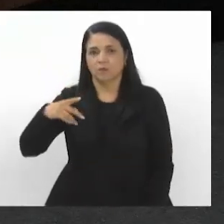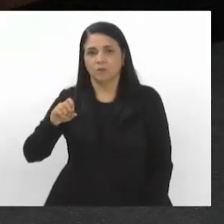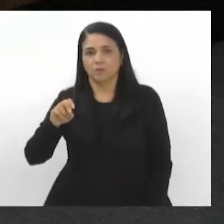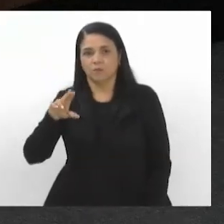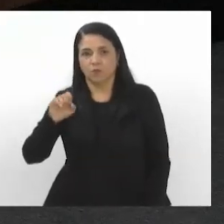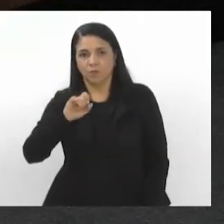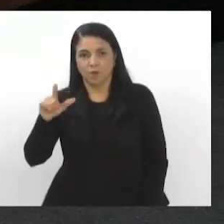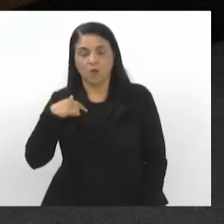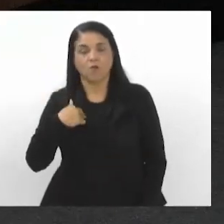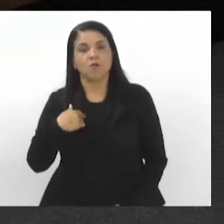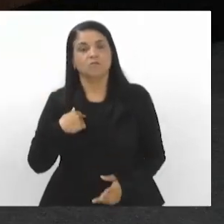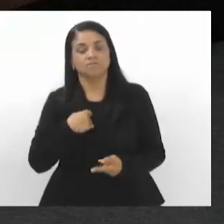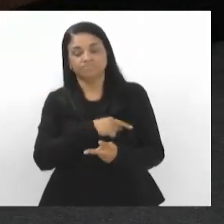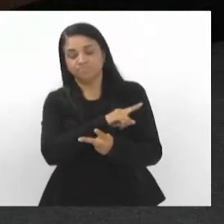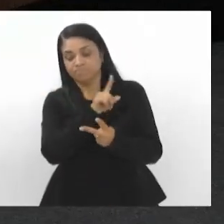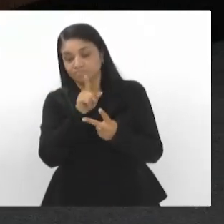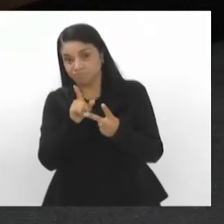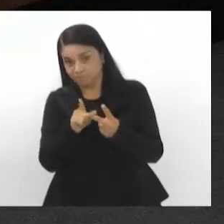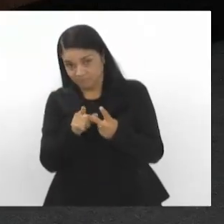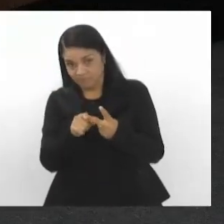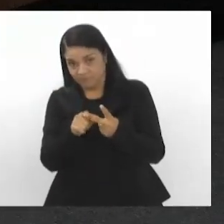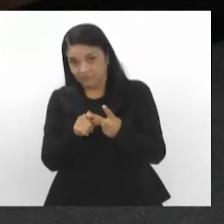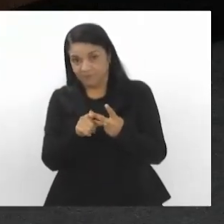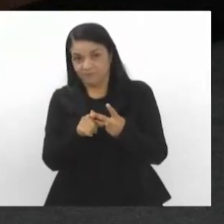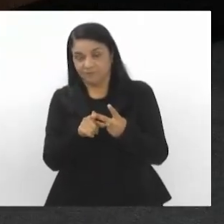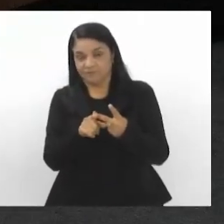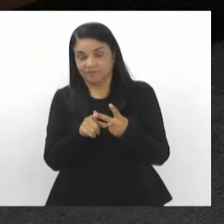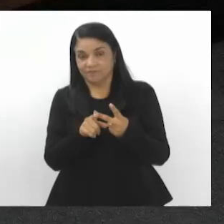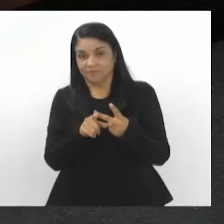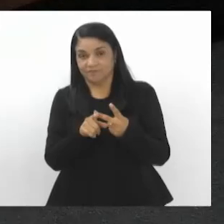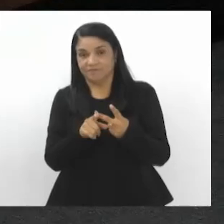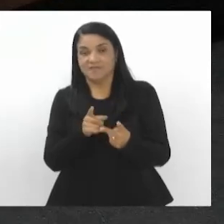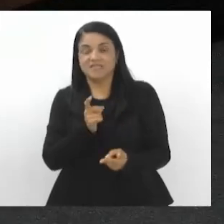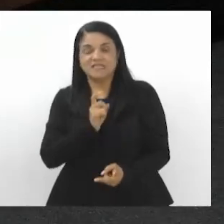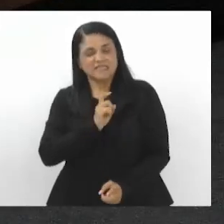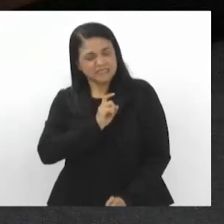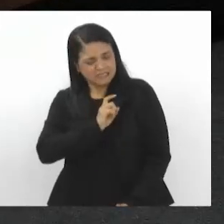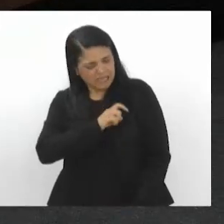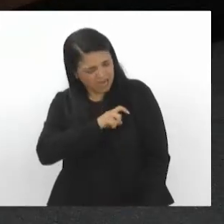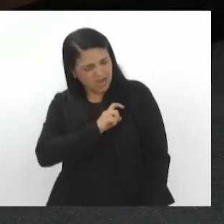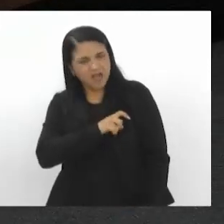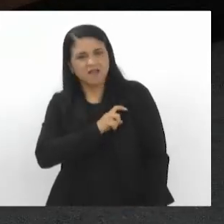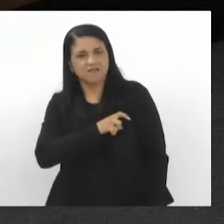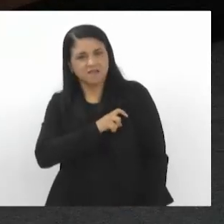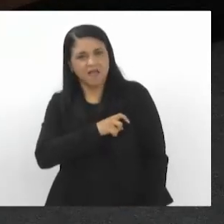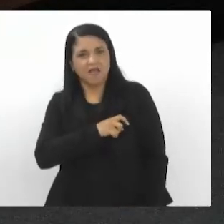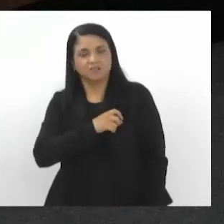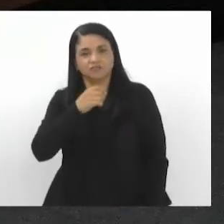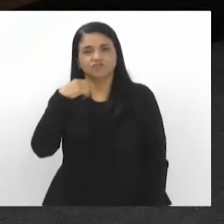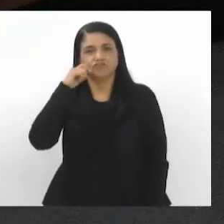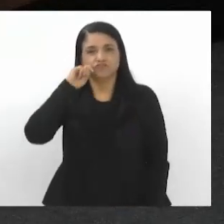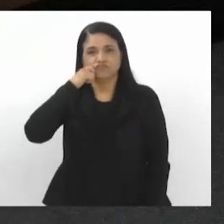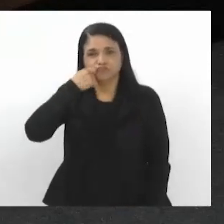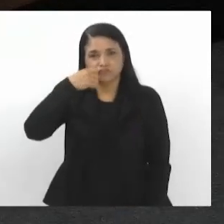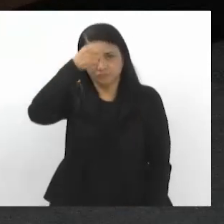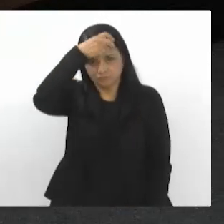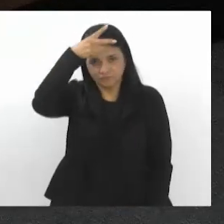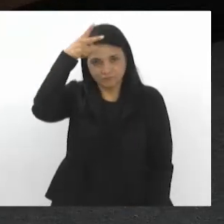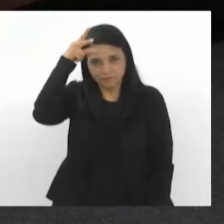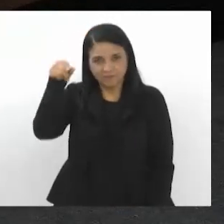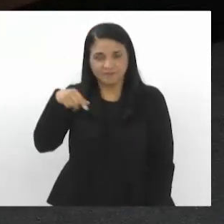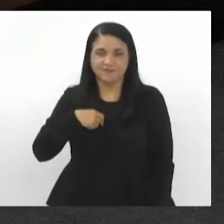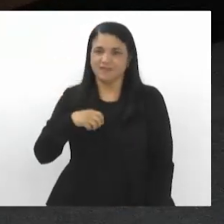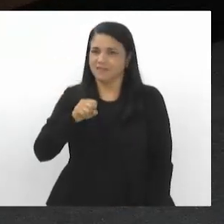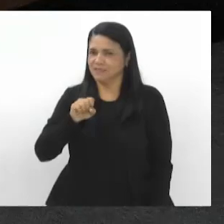colega deputado Felipe Poubel, a sacanagem do Eduardo Paes não está só na